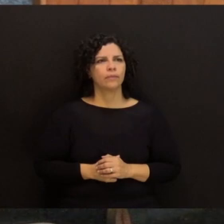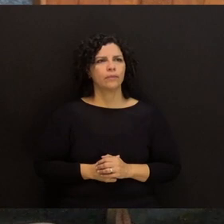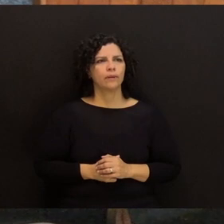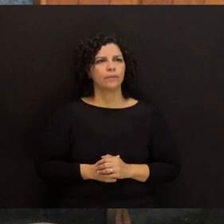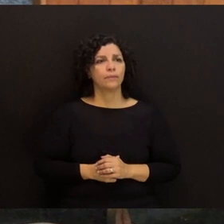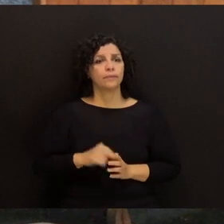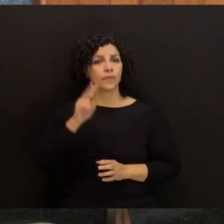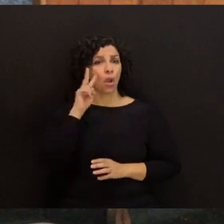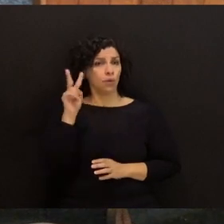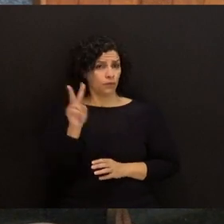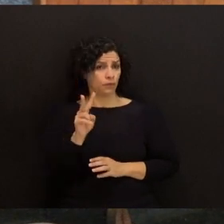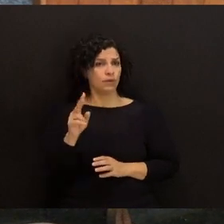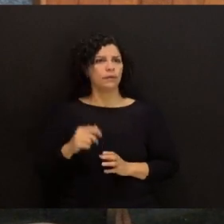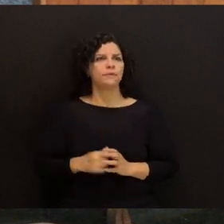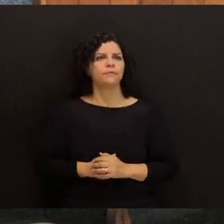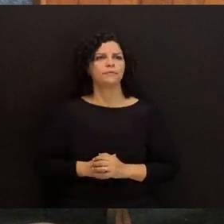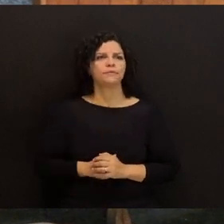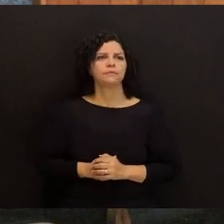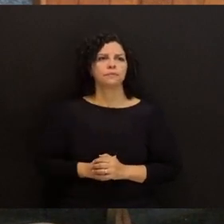eu vejo